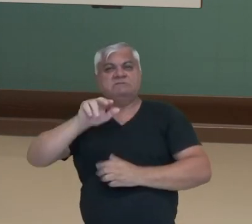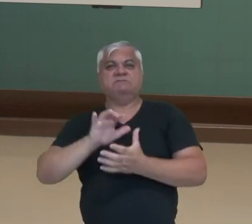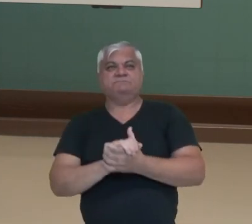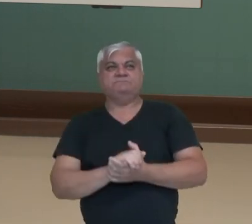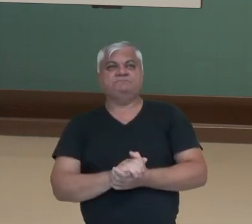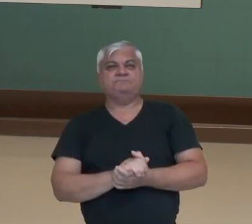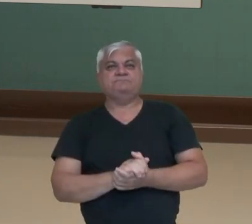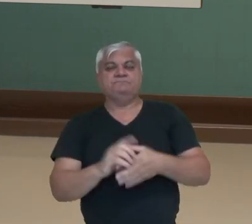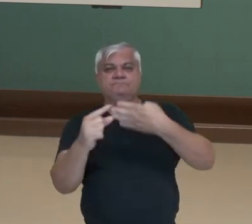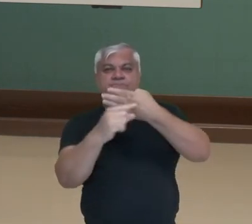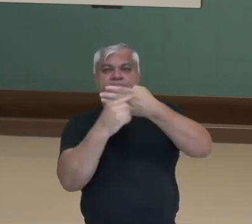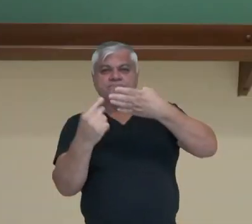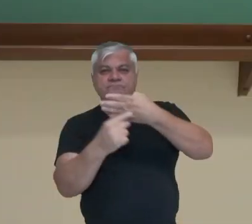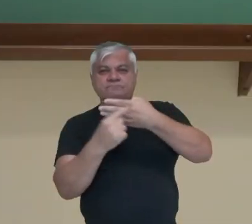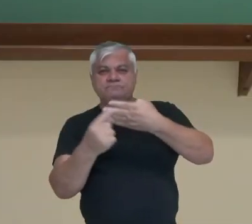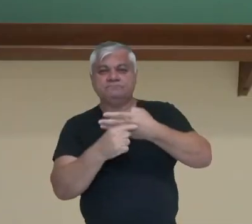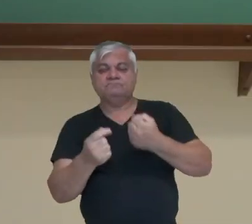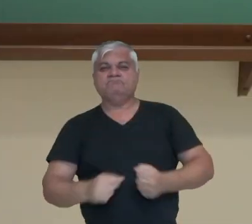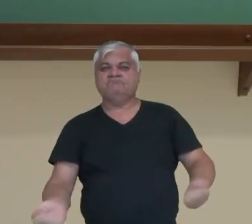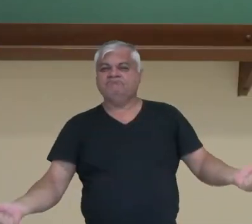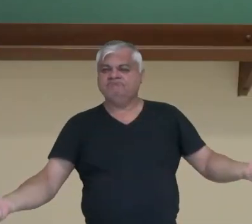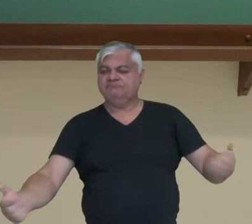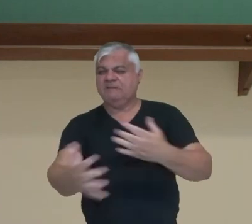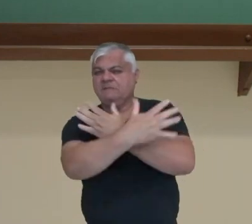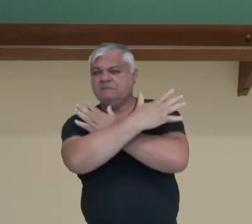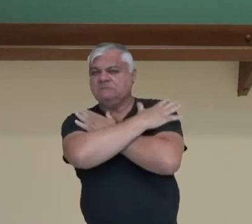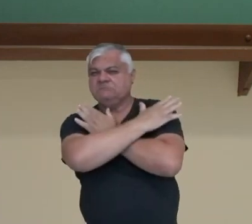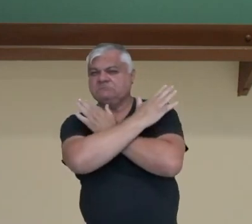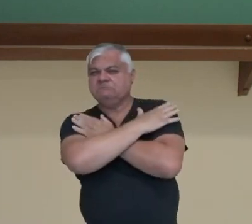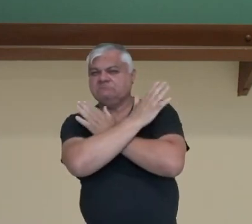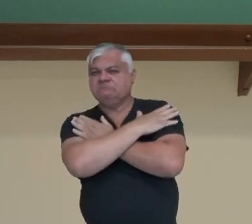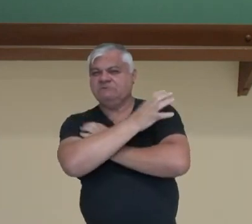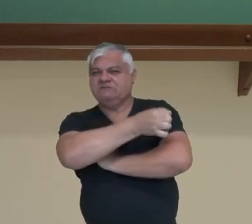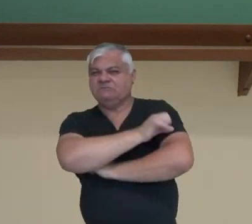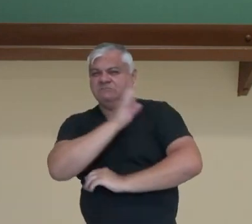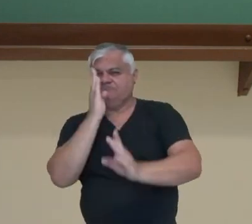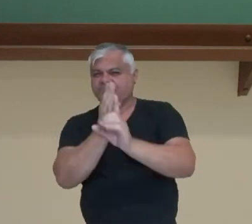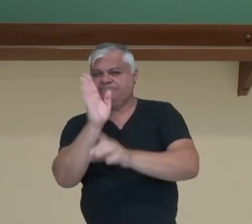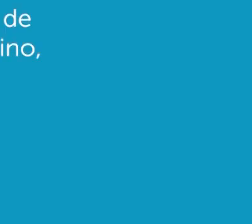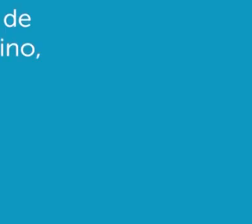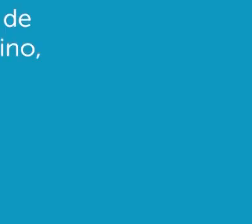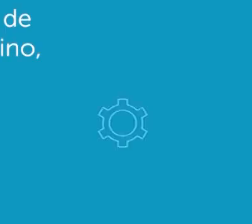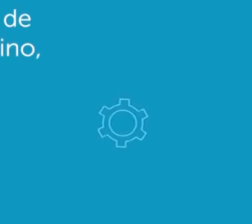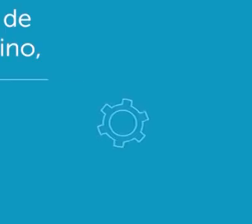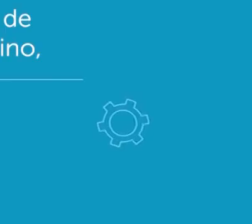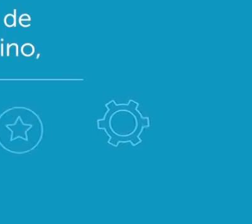grega. Referências e aquele abração, galerinha do sexto ano. Até a próxima. Valeu!